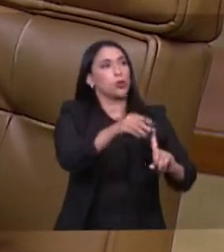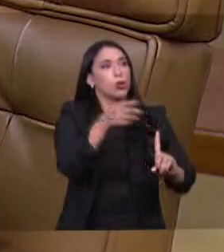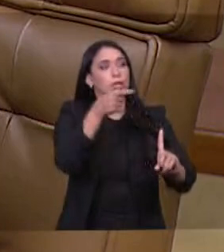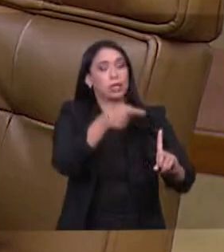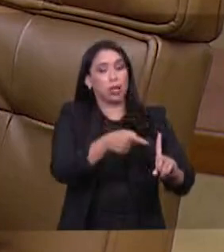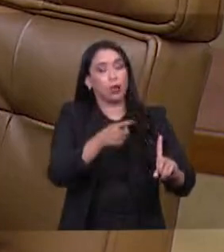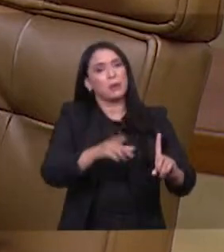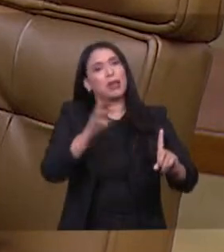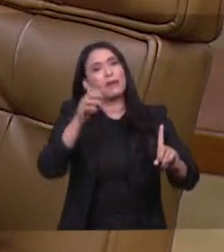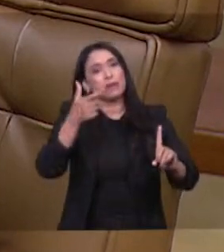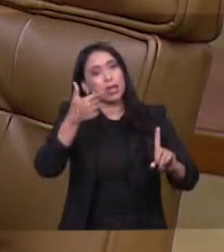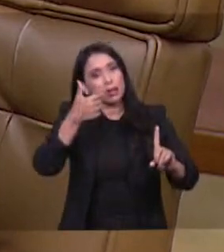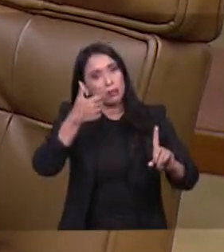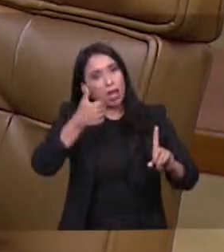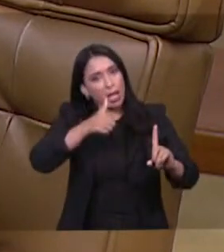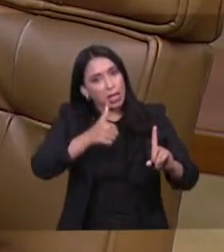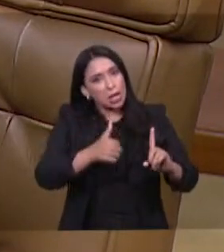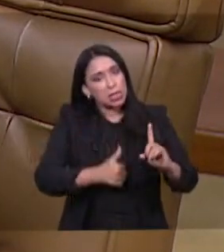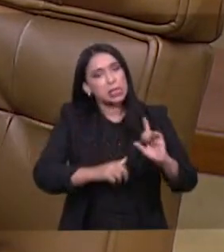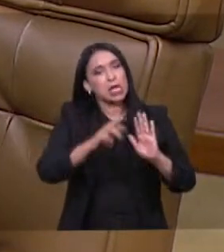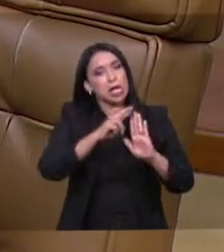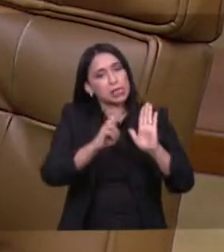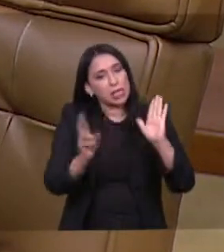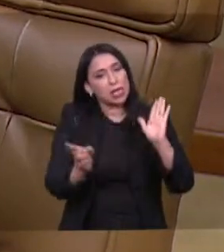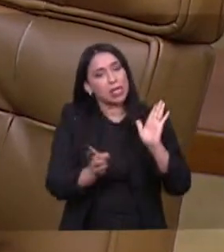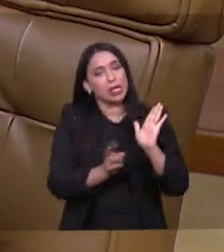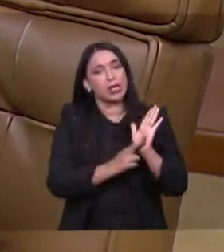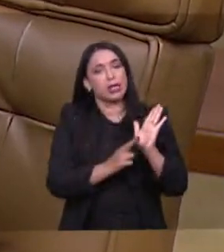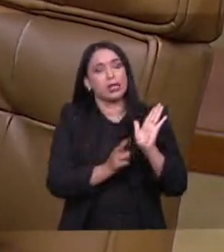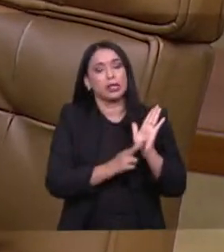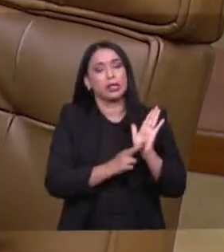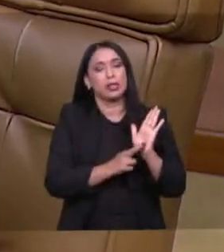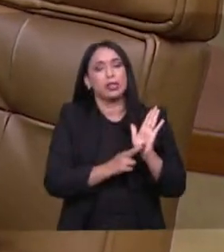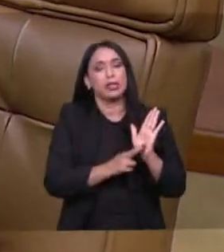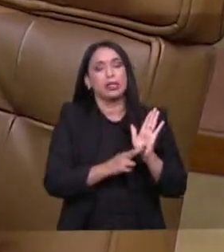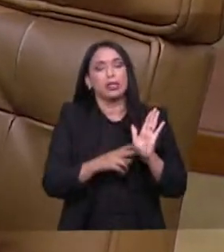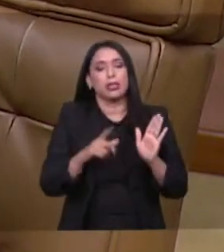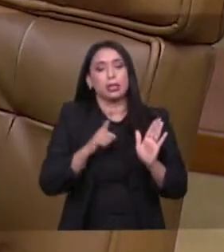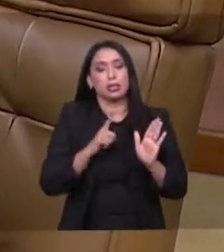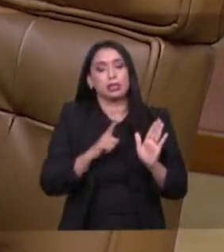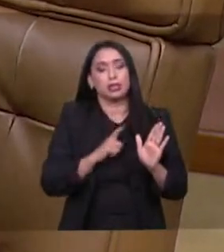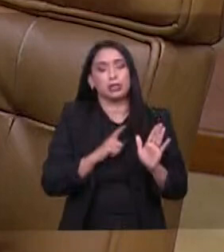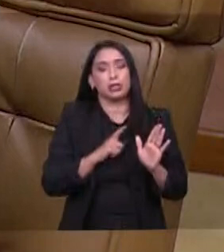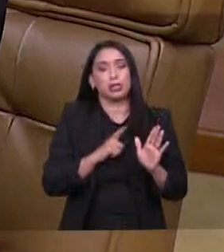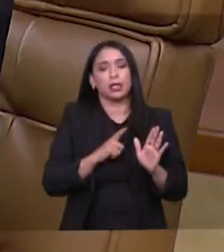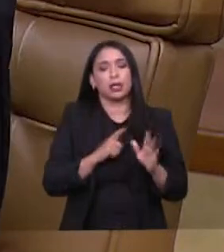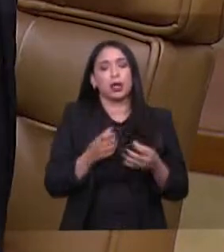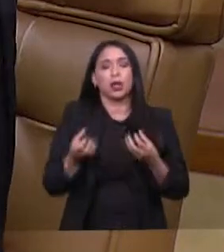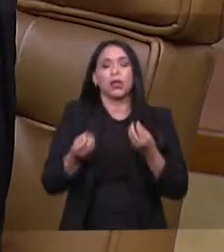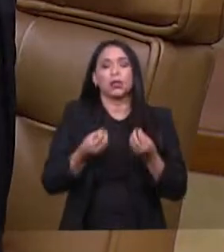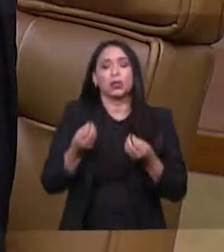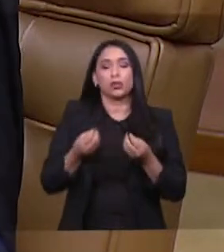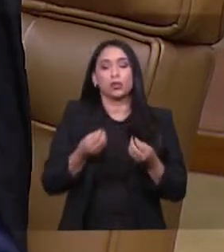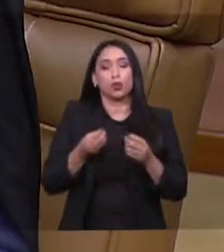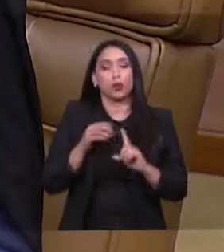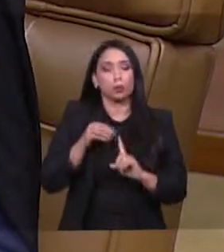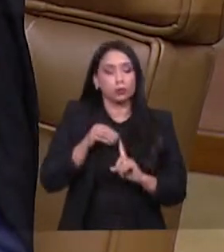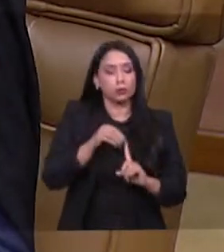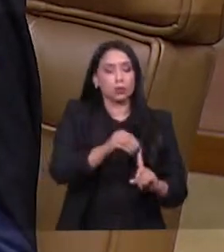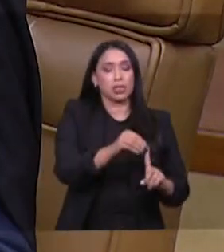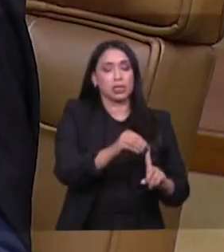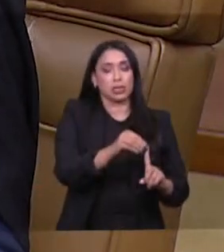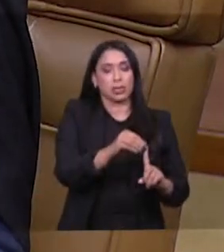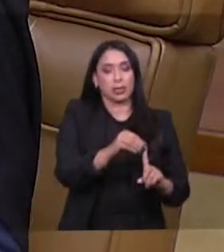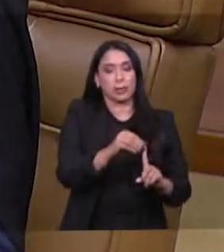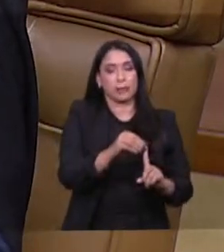se observar as regras que estejam disciplinando essa forma de designação. Quer